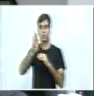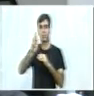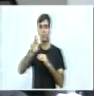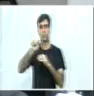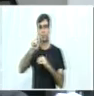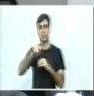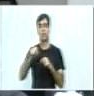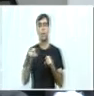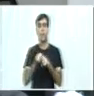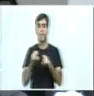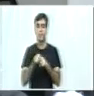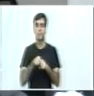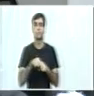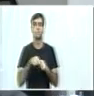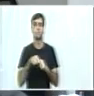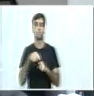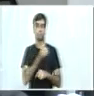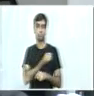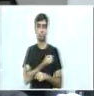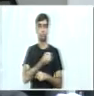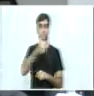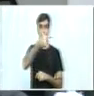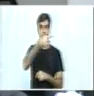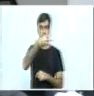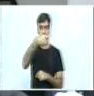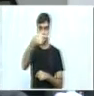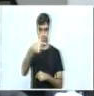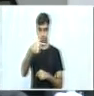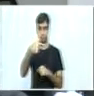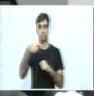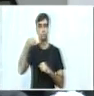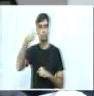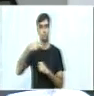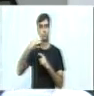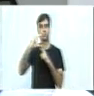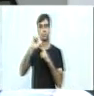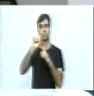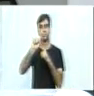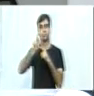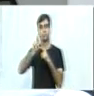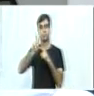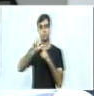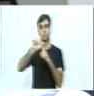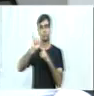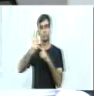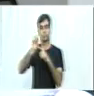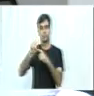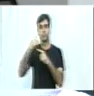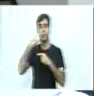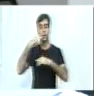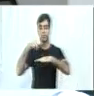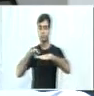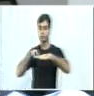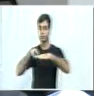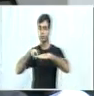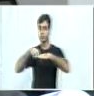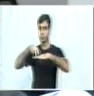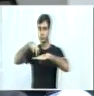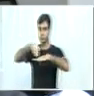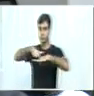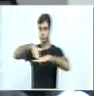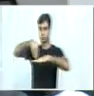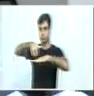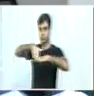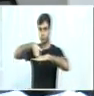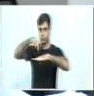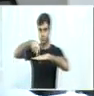Indicação 237 do vereador Carlitos Alves, providencie a pintura de uma faixa de pedestres em